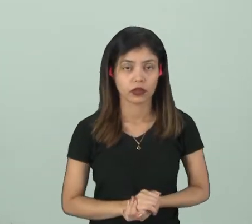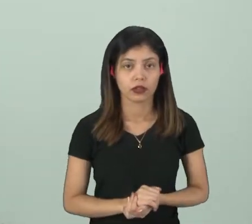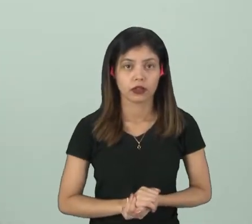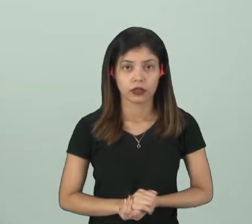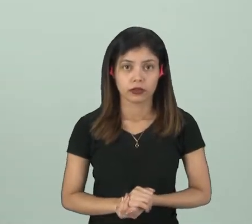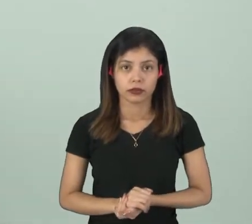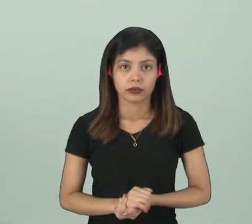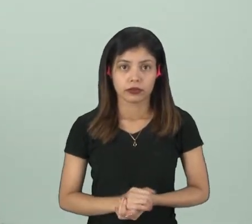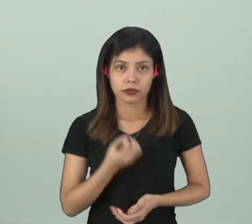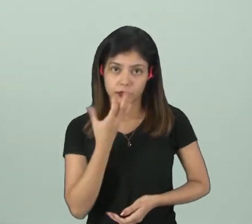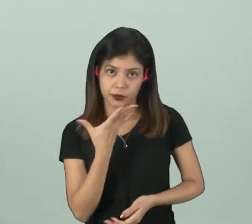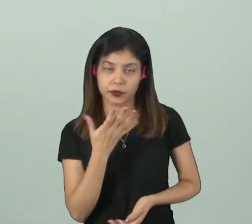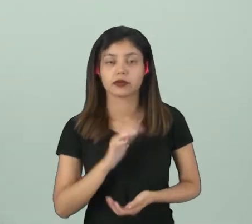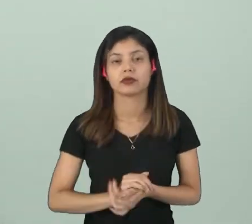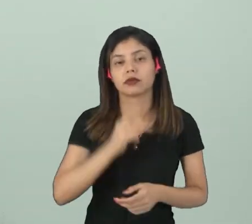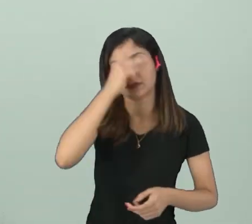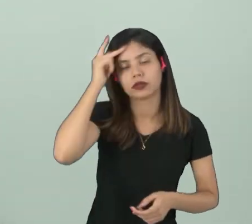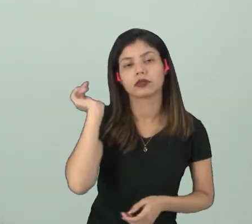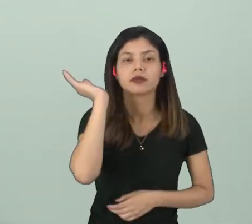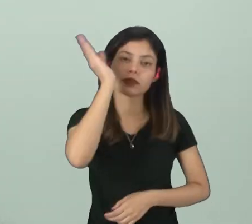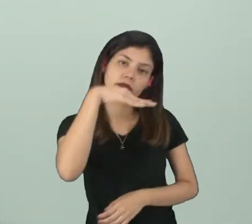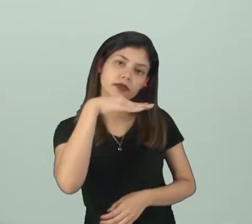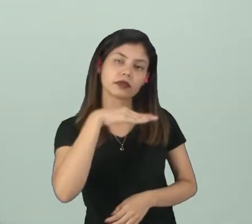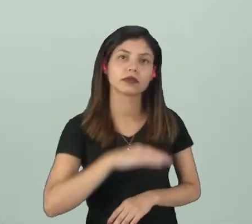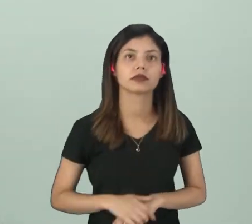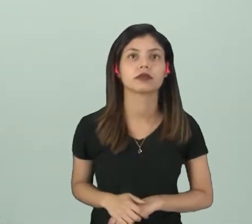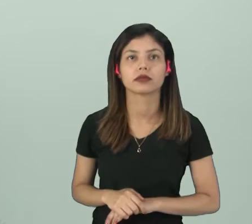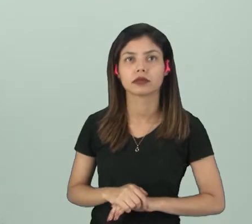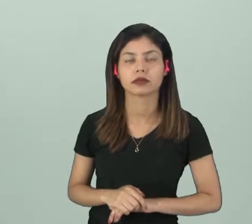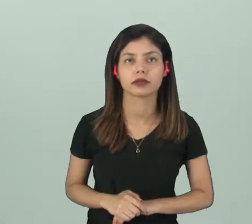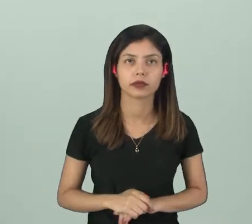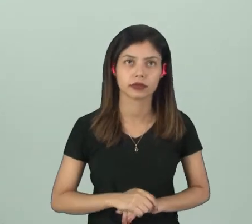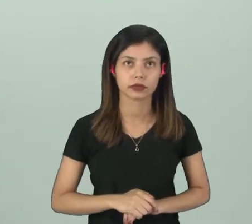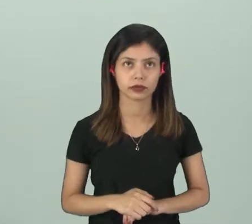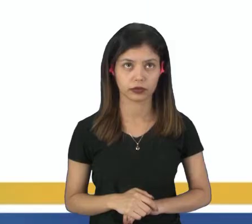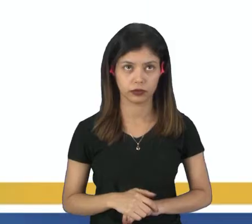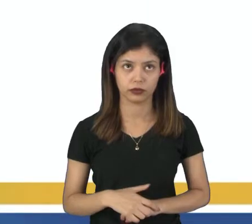boa. Pessoas boas, pessoas más. Observe.